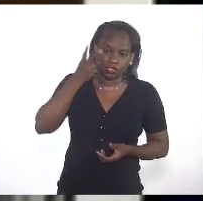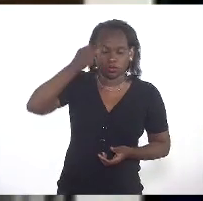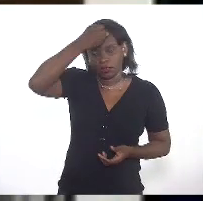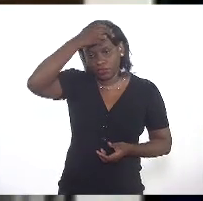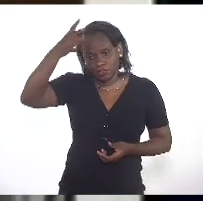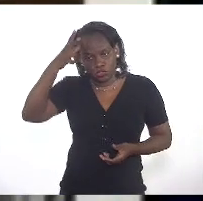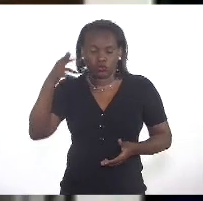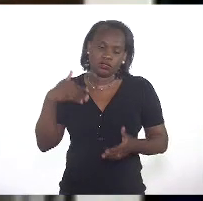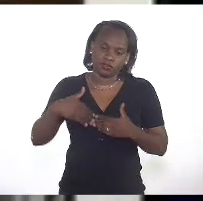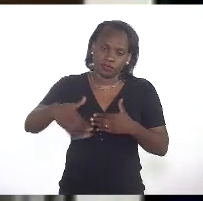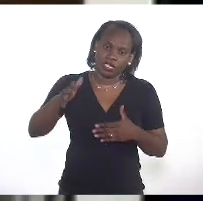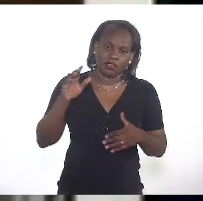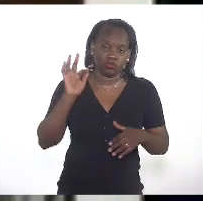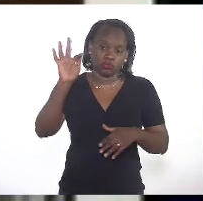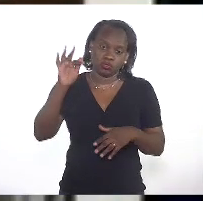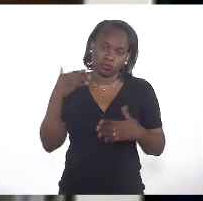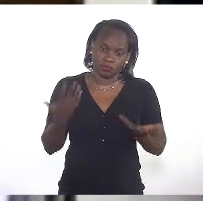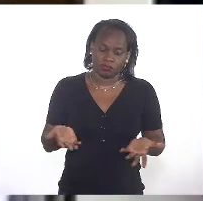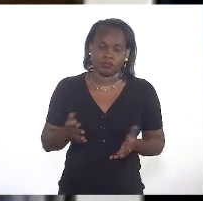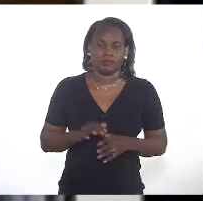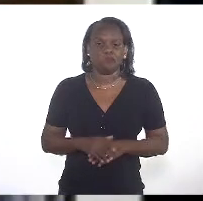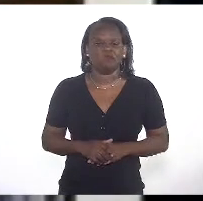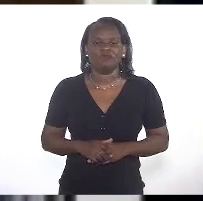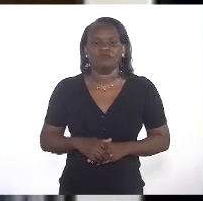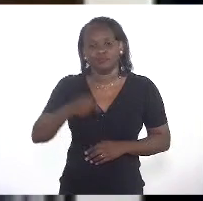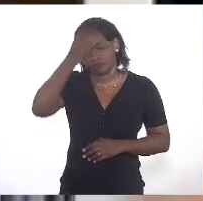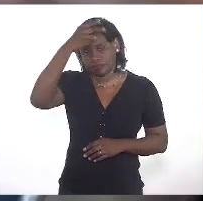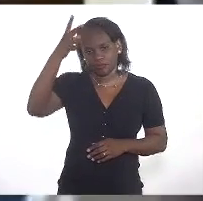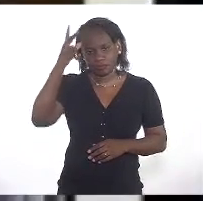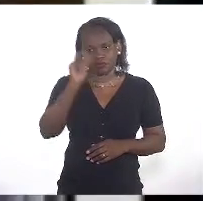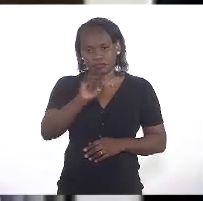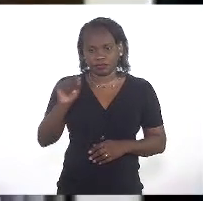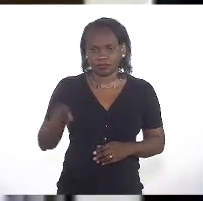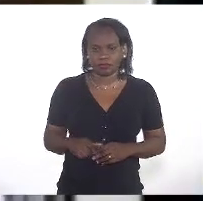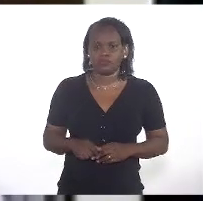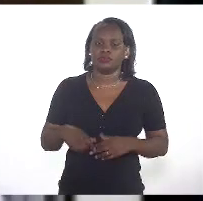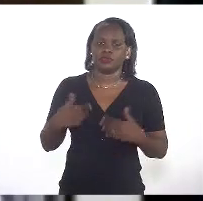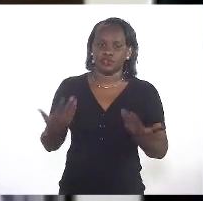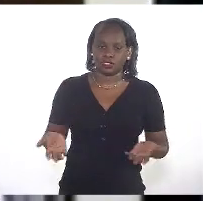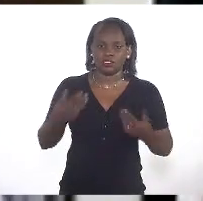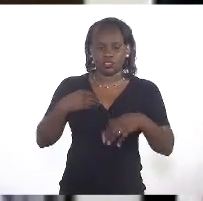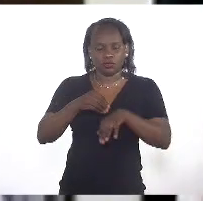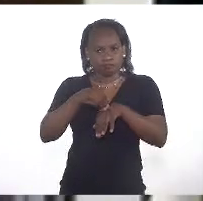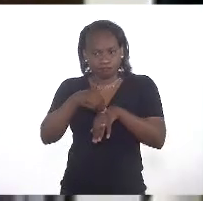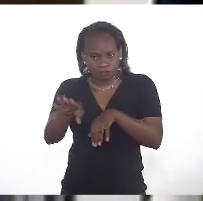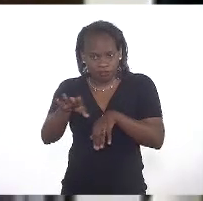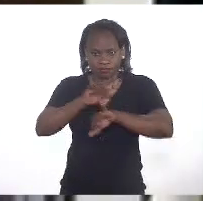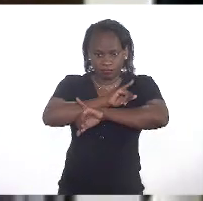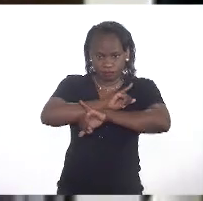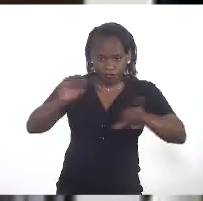fazer parte dos executivos municipais. Então, este é o recado.